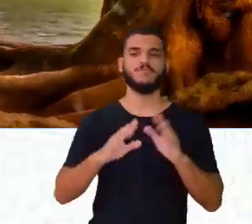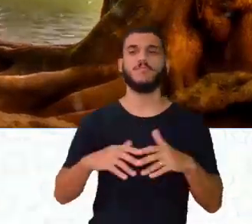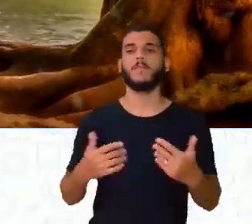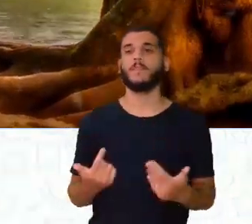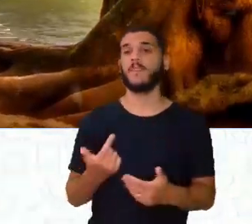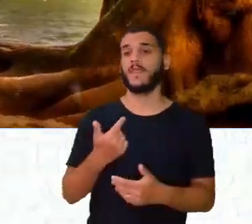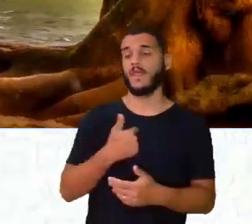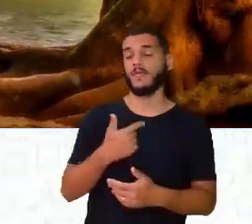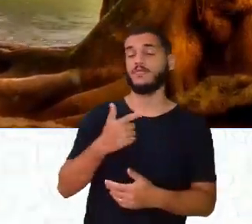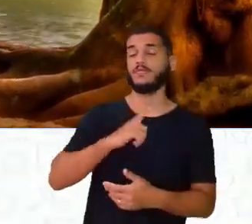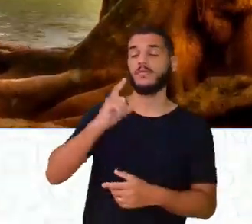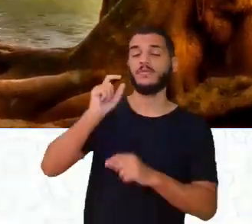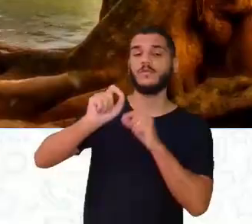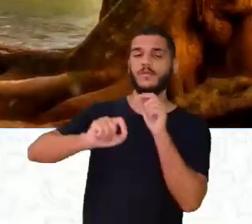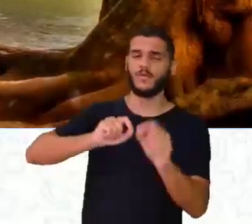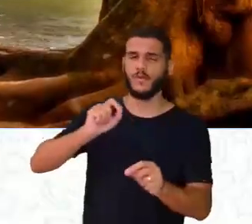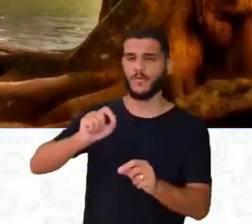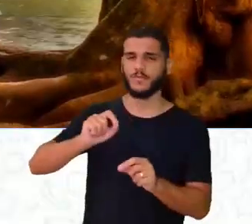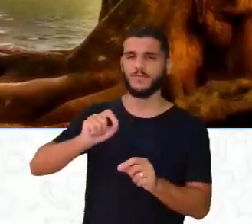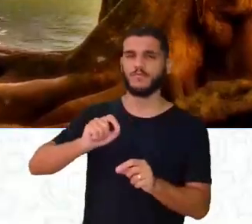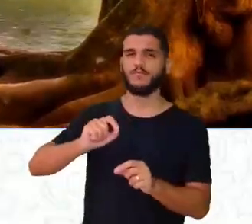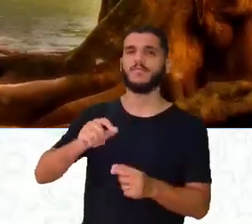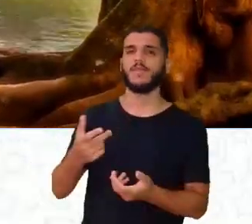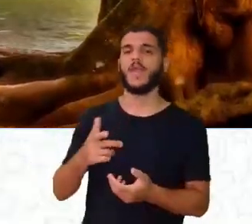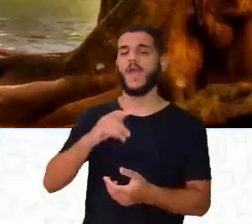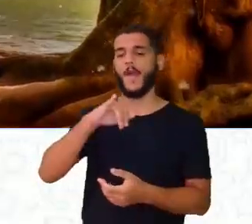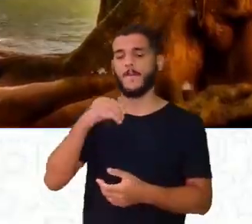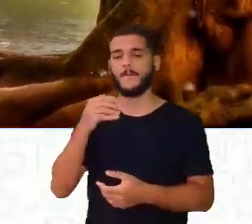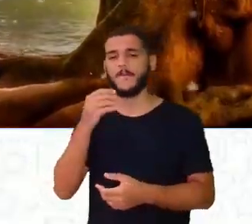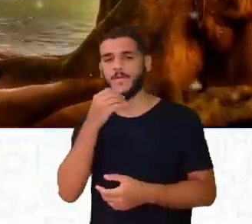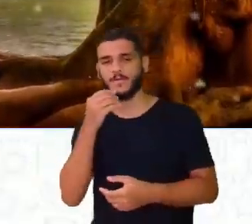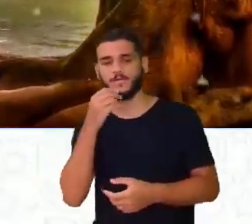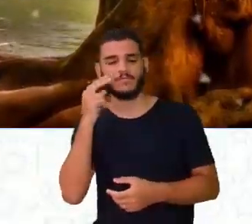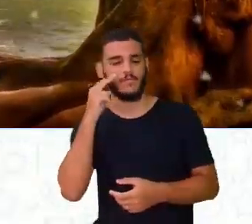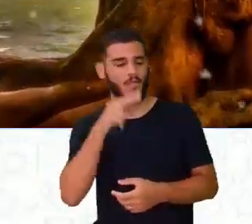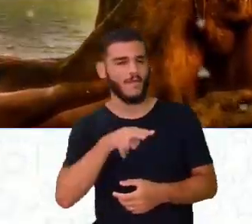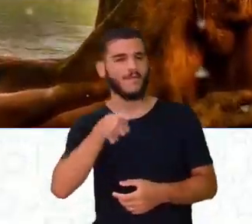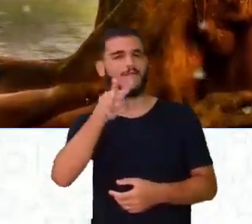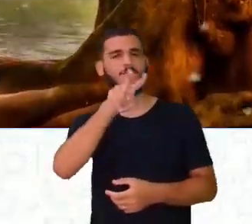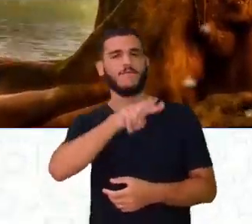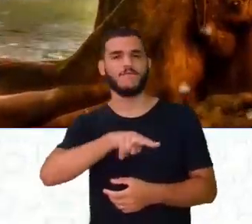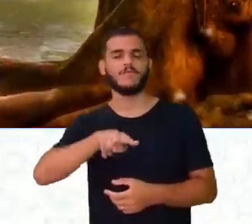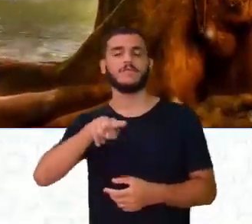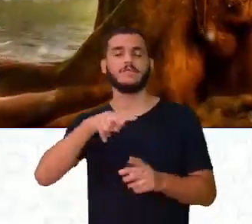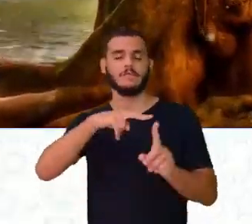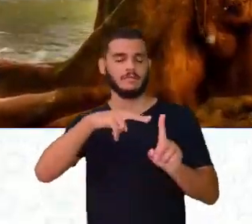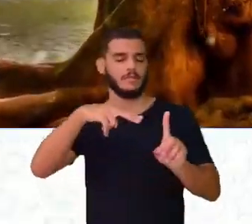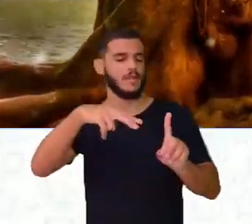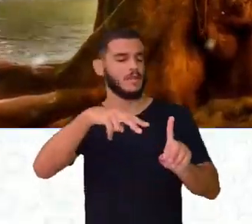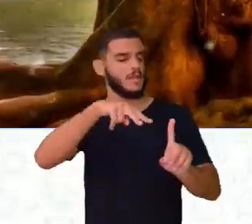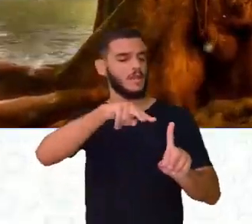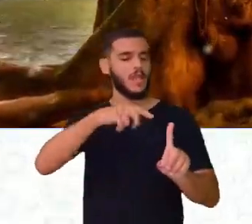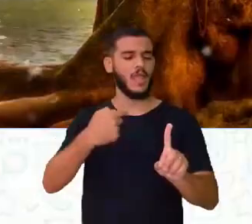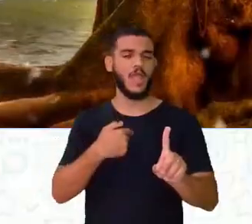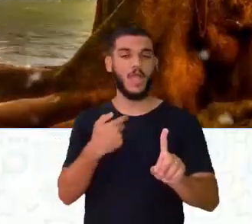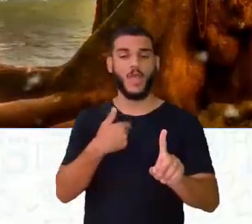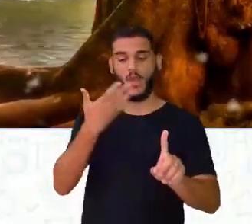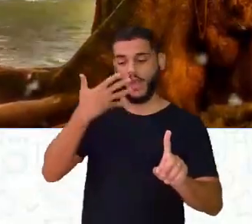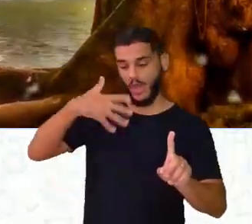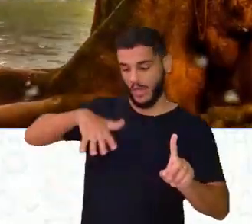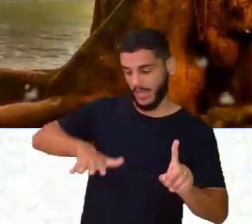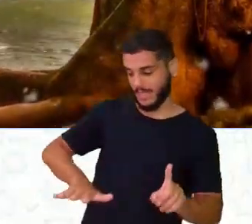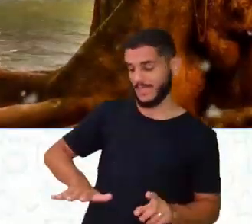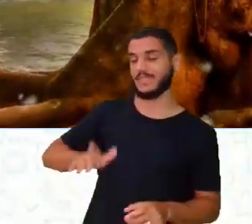Eu tenho que essa visão óblica vem do eu ter sido